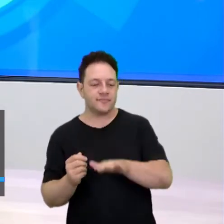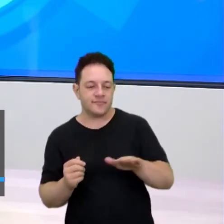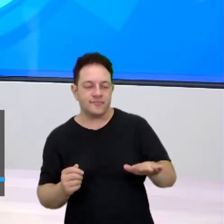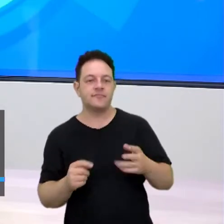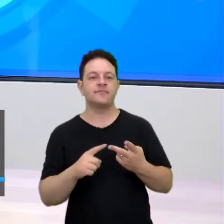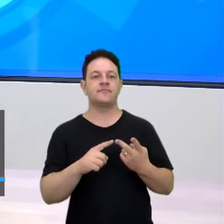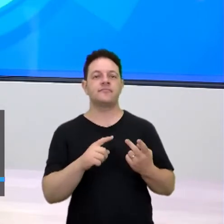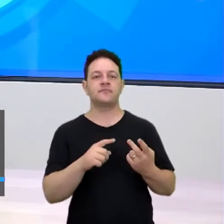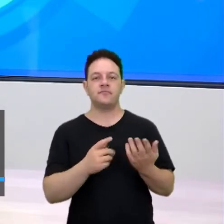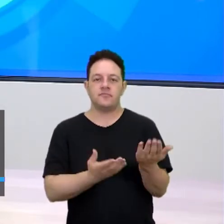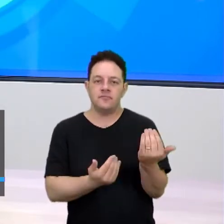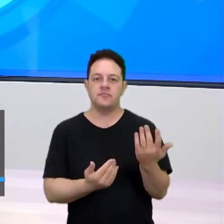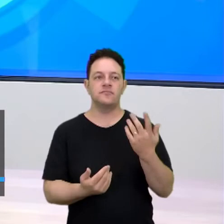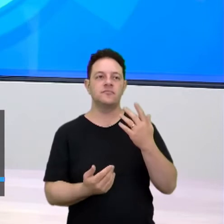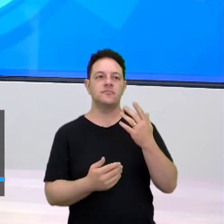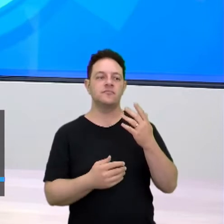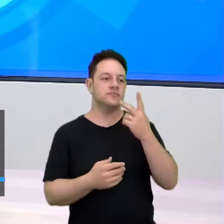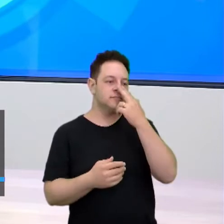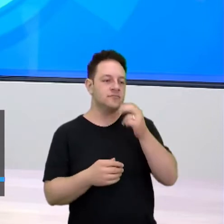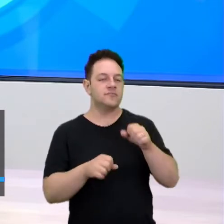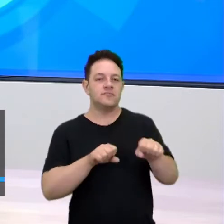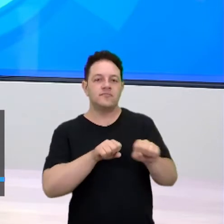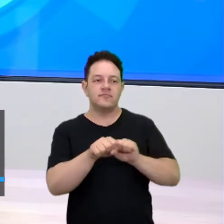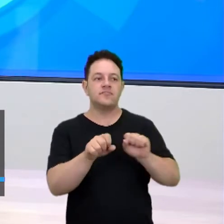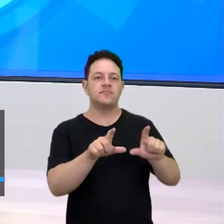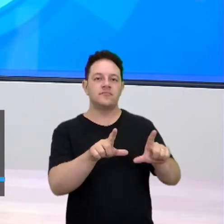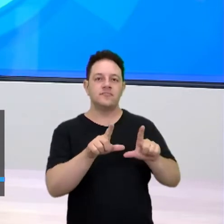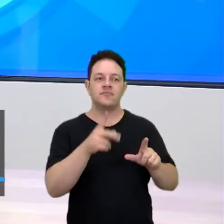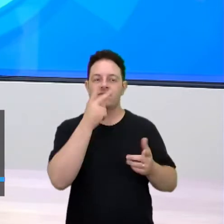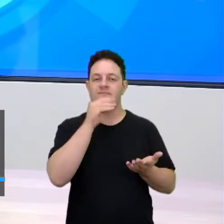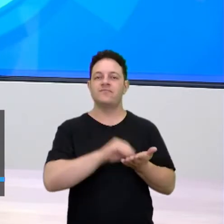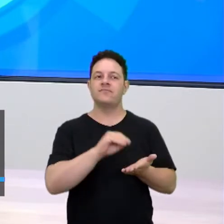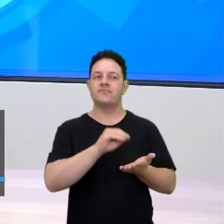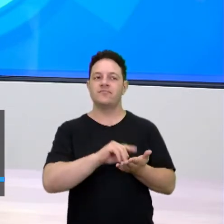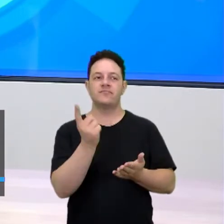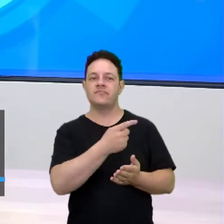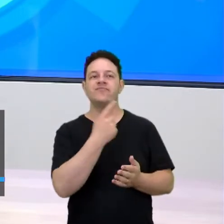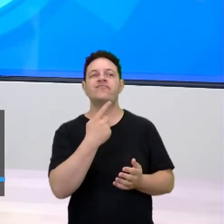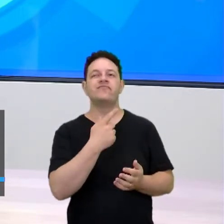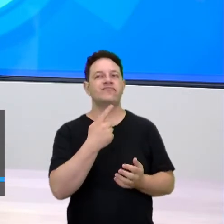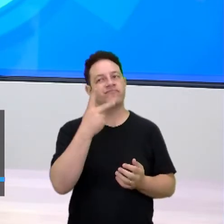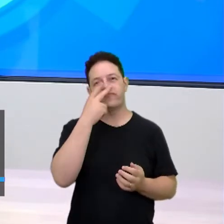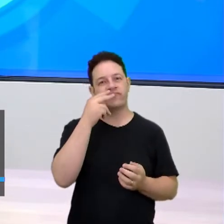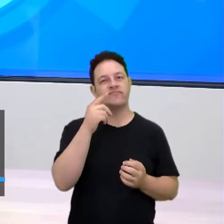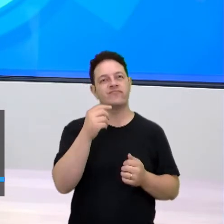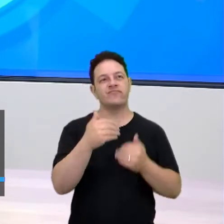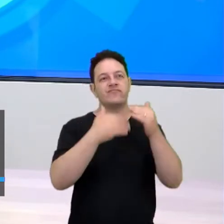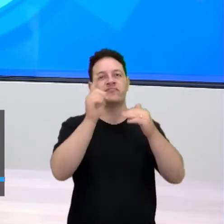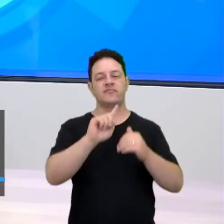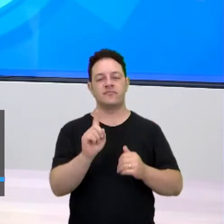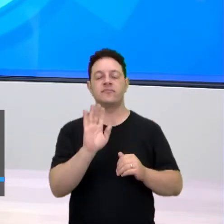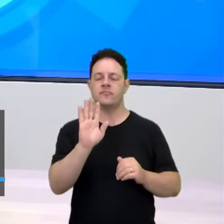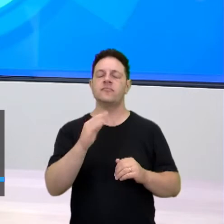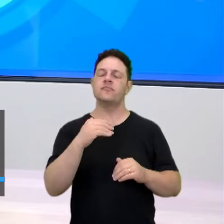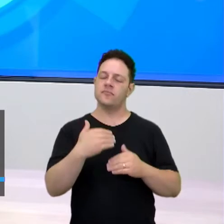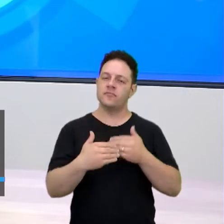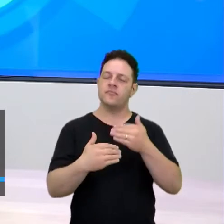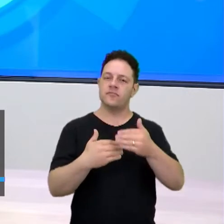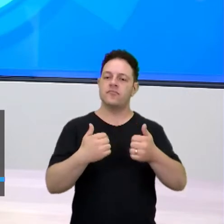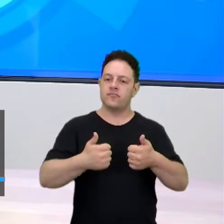formarem, pelo menos na educação básica, né. Os números eles vão melhorando, né, mas eles vão melhorando,